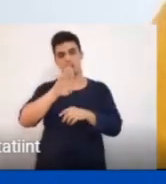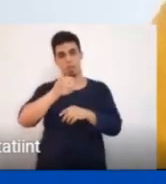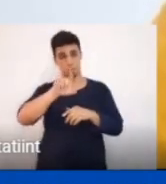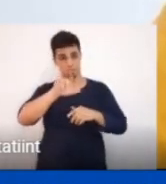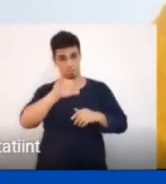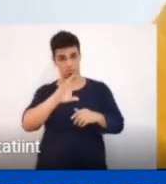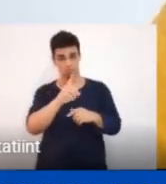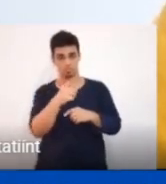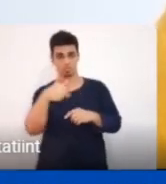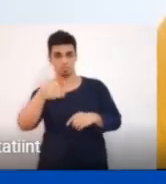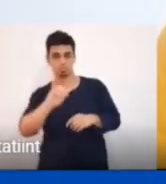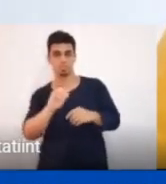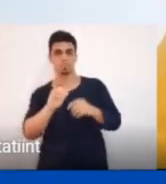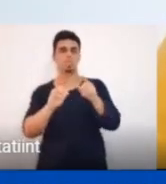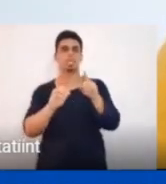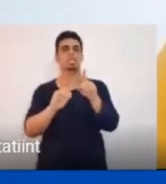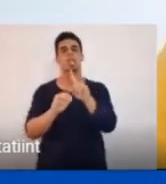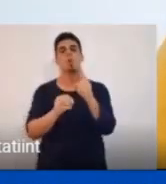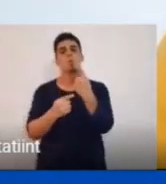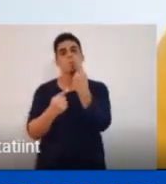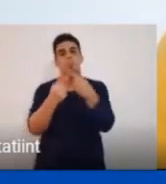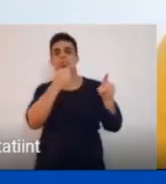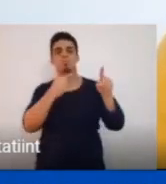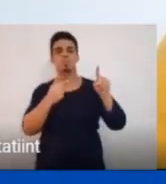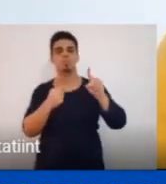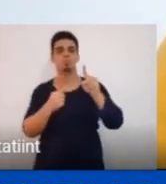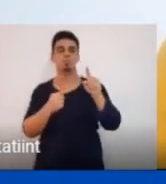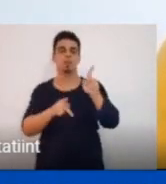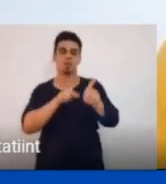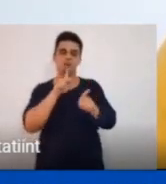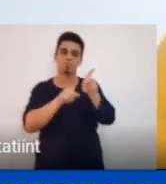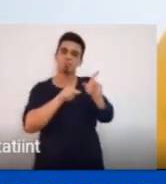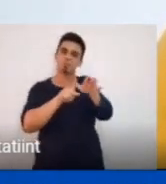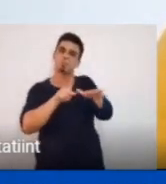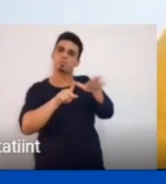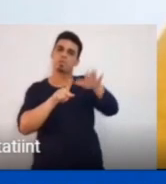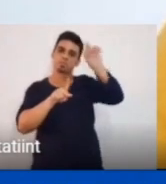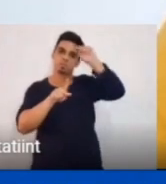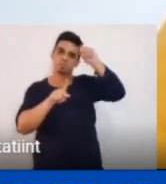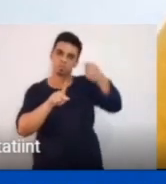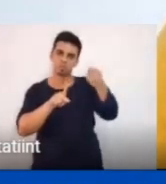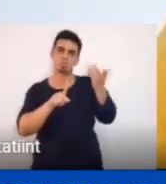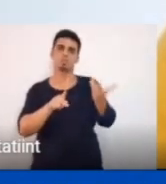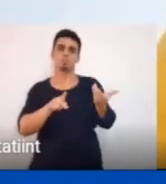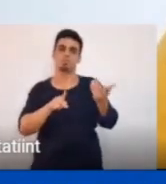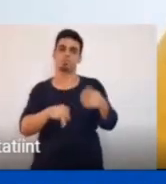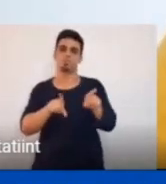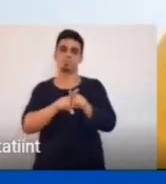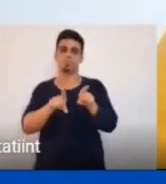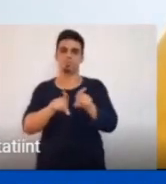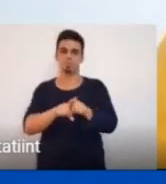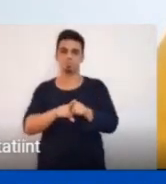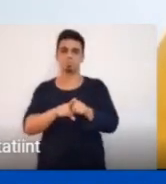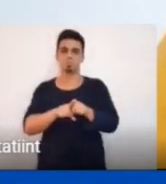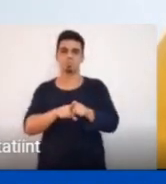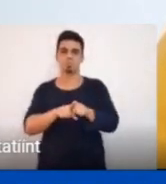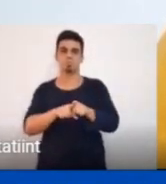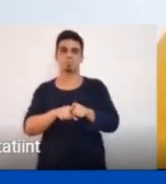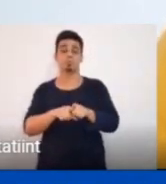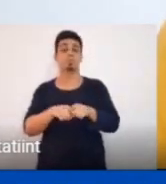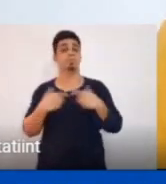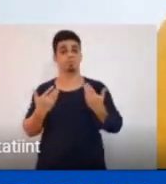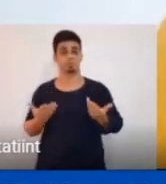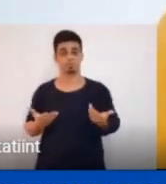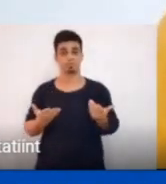impedir o acesso à cidadania da população que era escravizada. Então, o discurso criminalizador se aporta